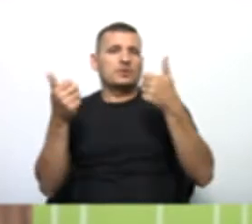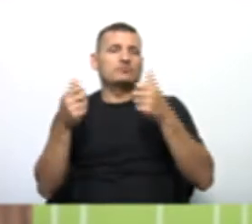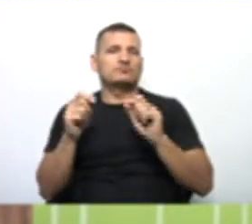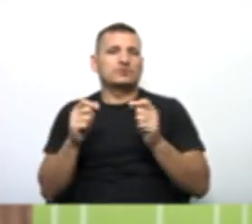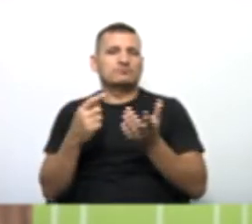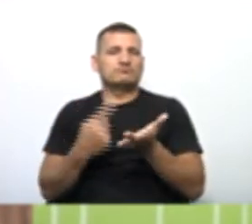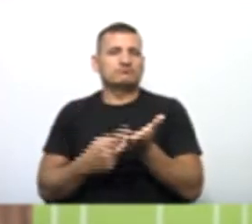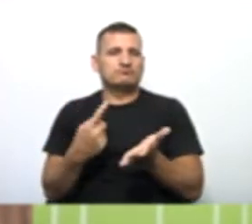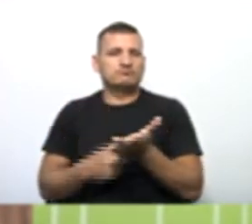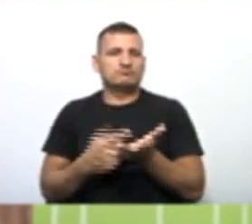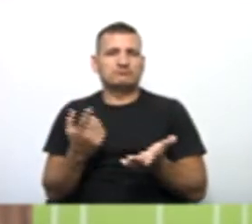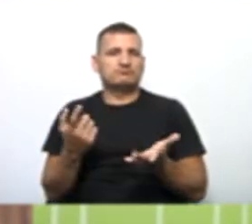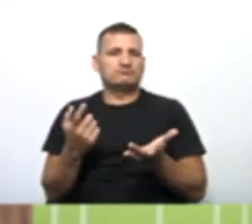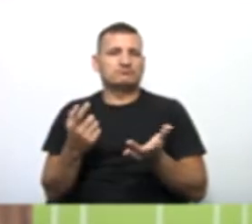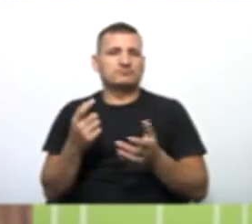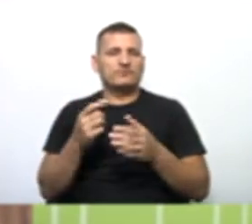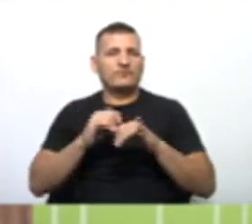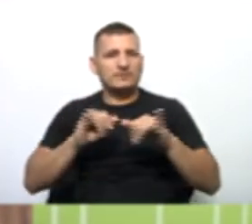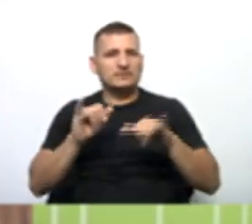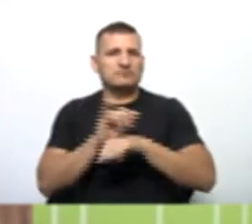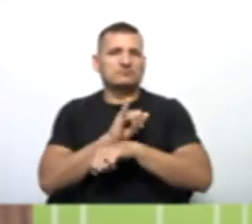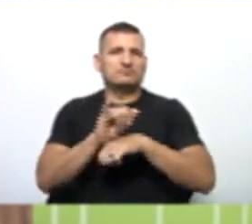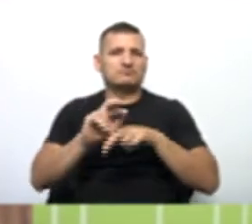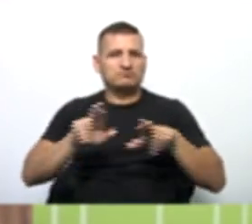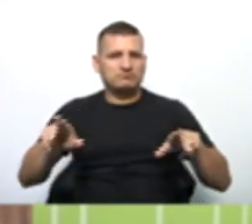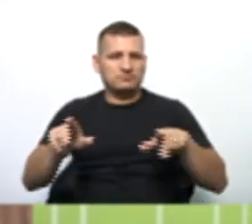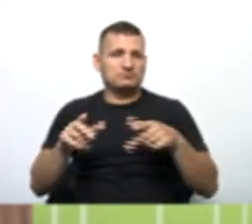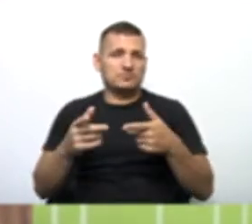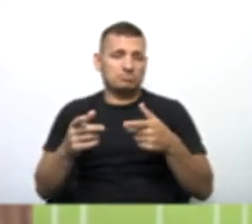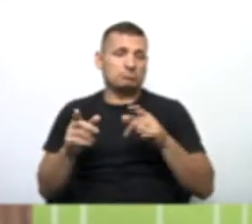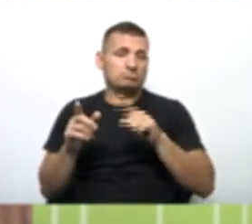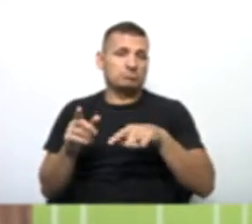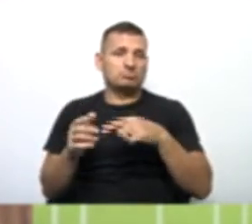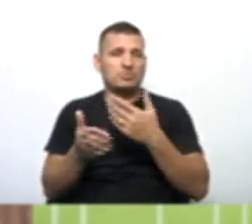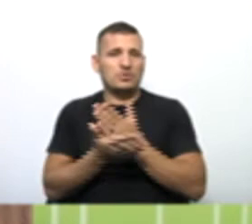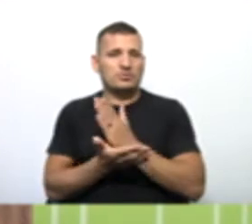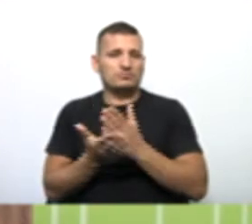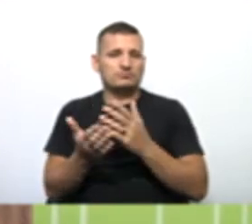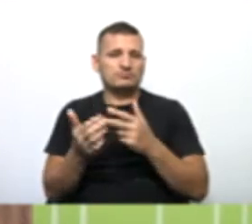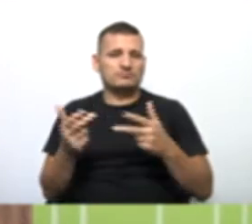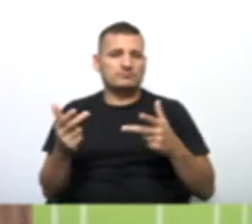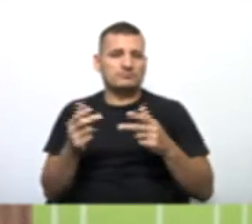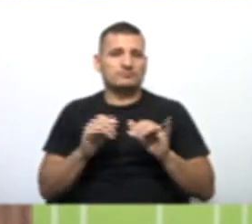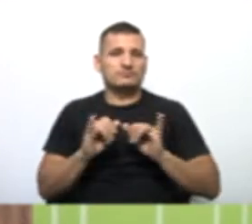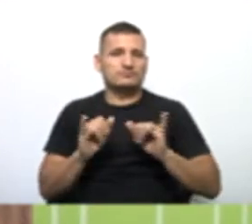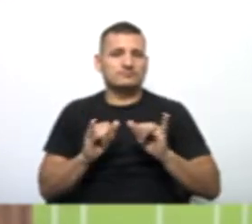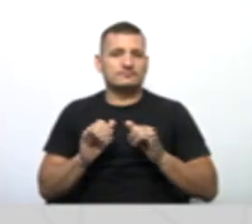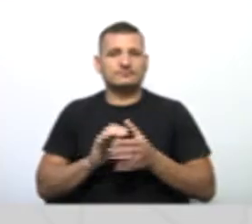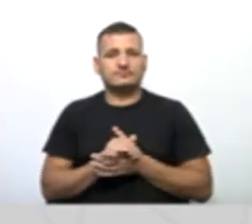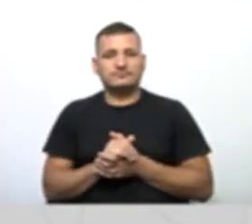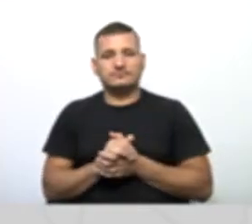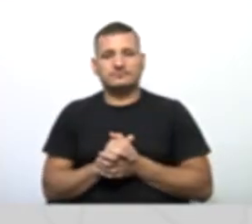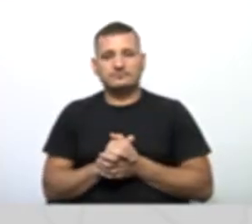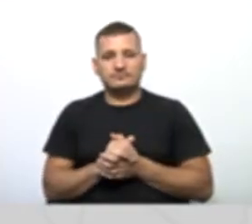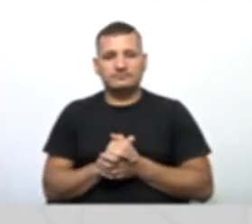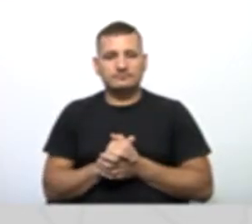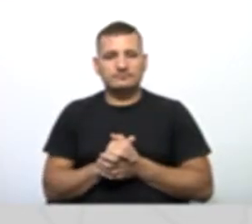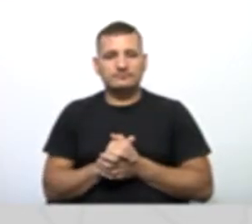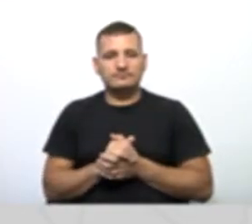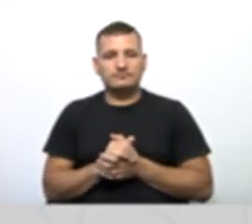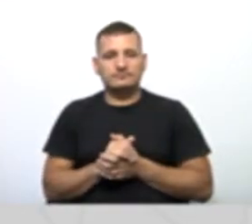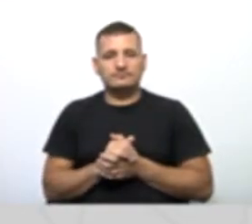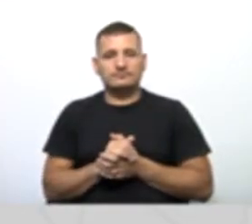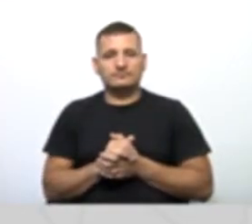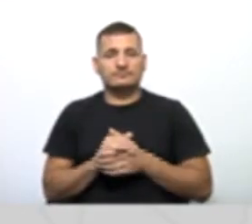são alguns direcionamentos que a informação pode te dar, né? Muito bem. Então, sabendo que a